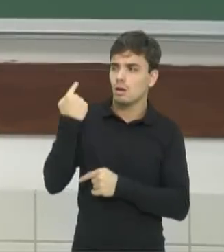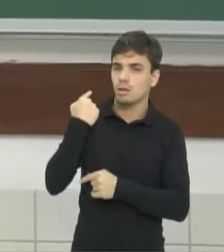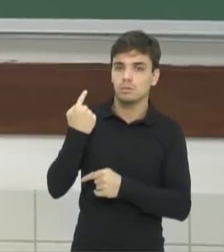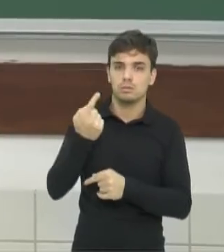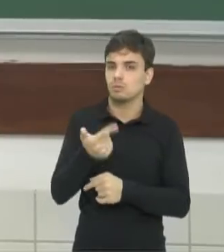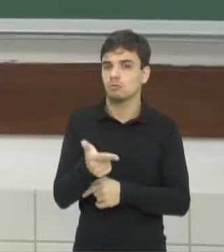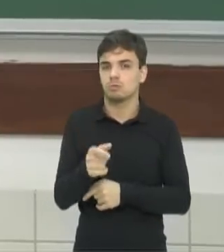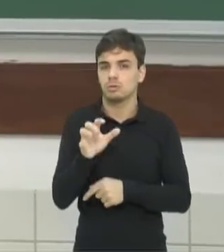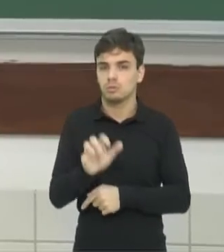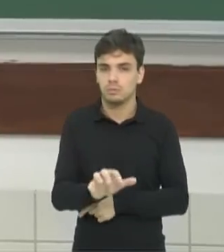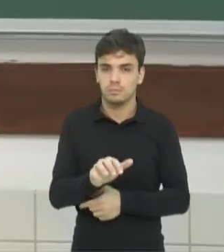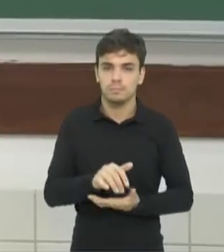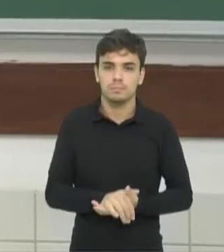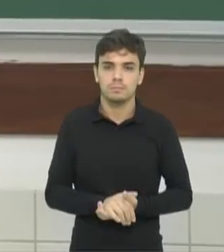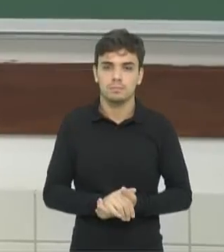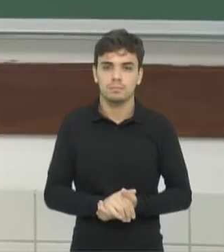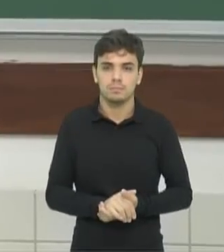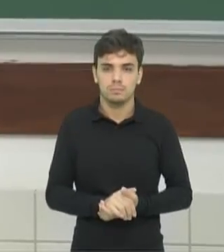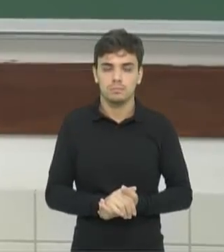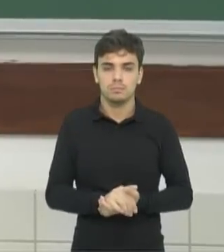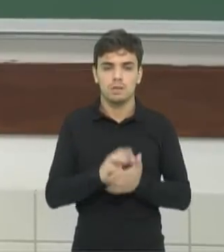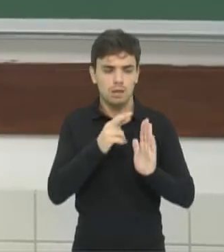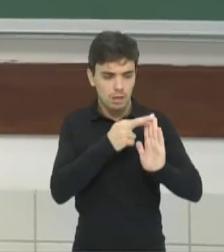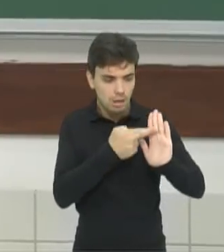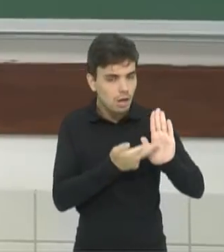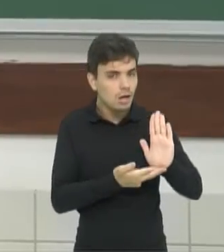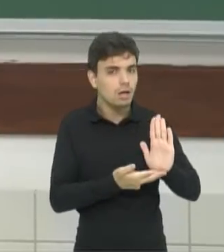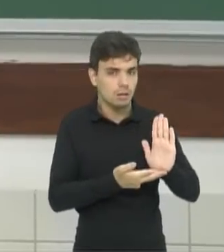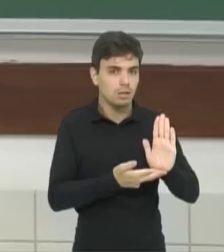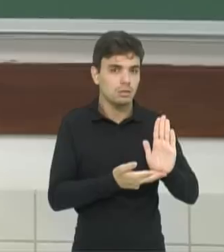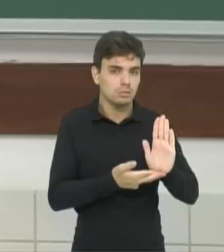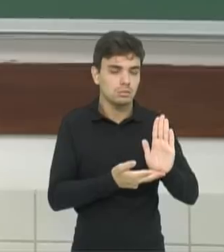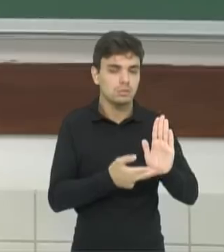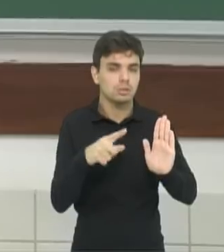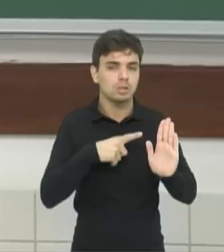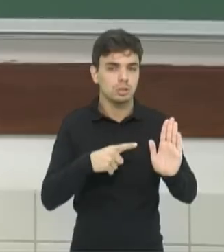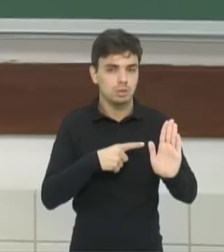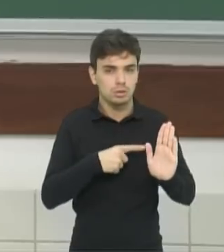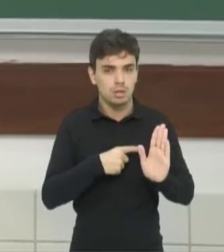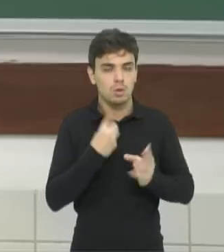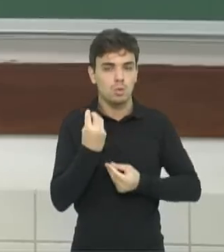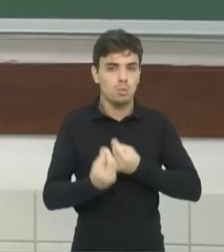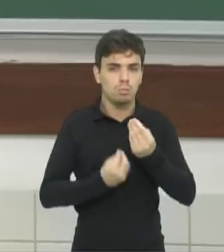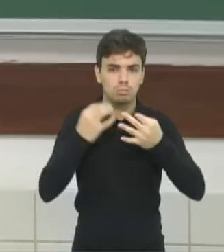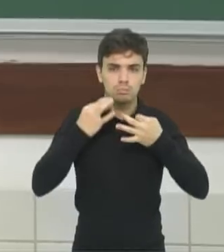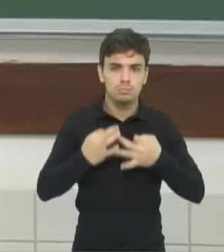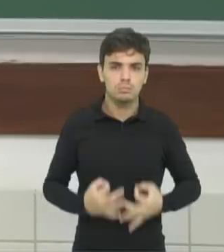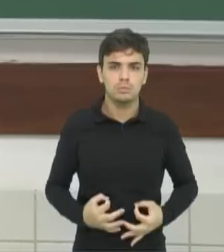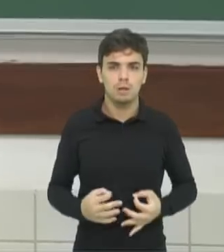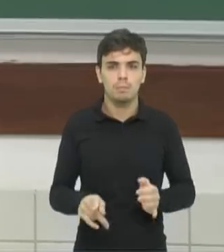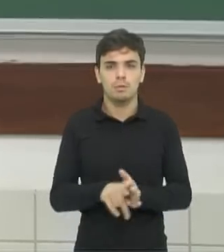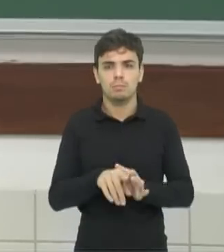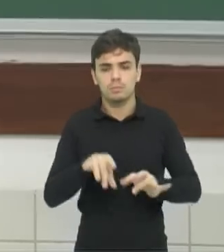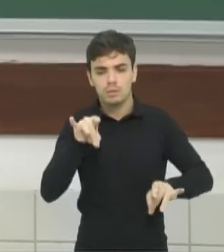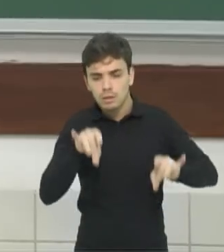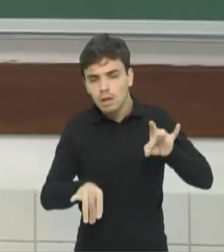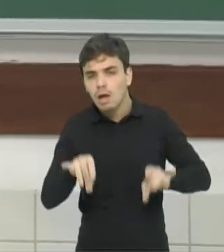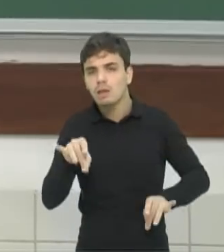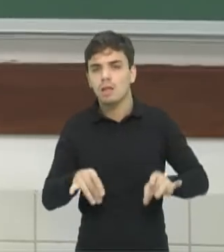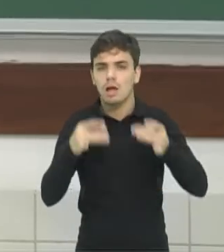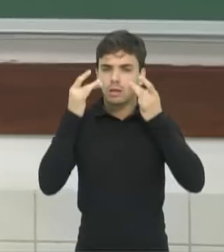assim. No período anterior, né, nas regras, né, clássicas, existe realmente uma postura muito teatral, aquela